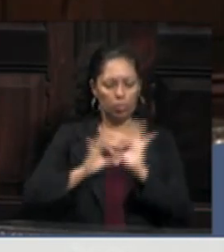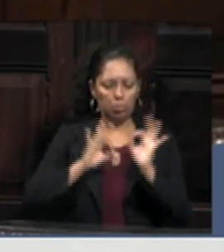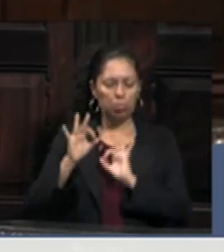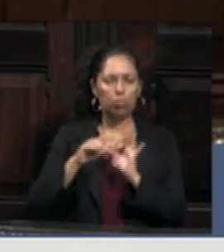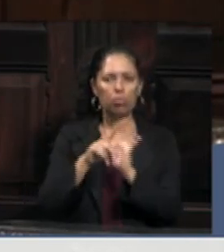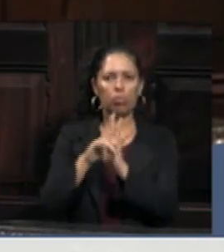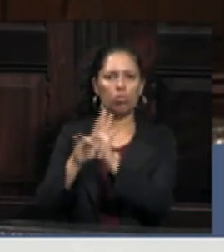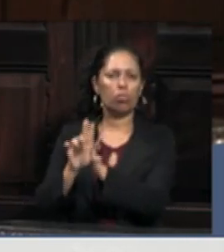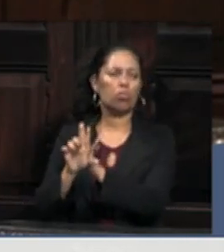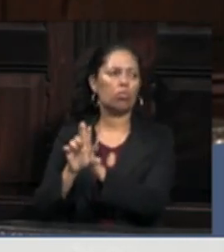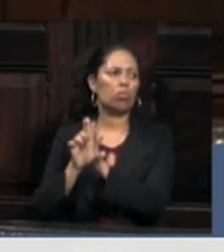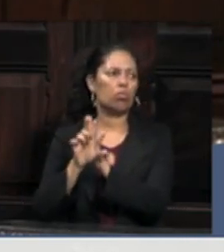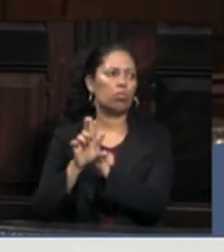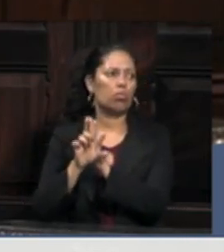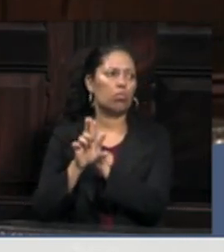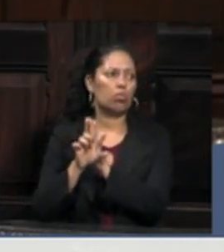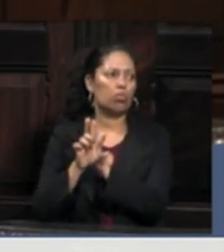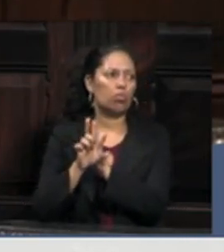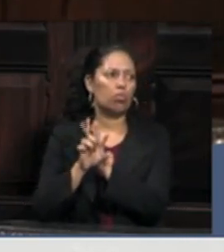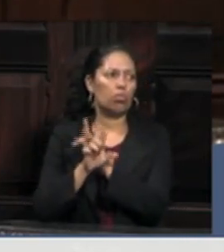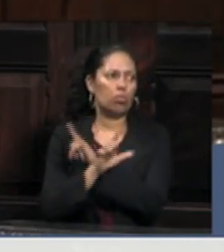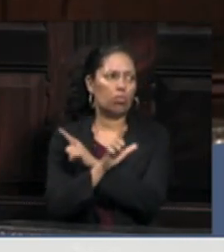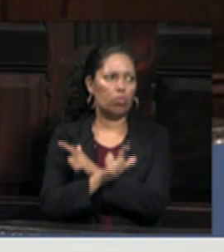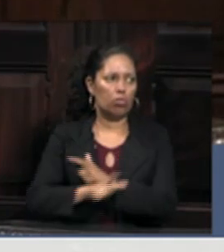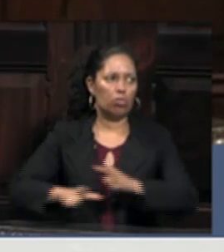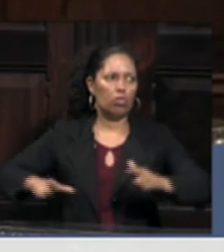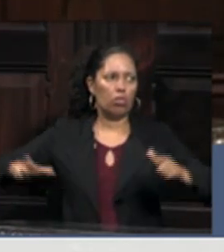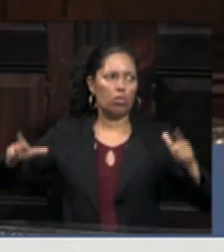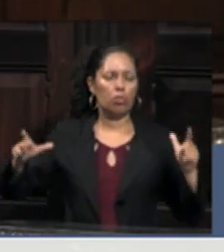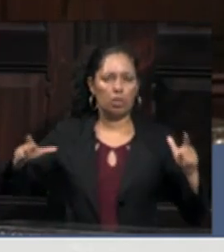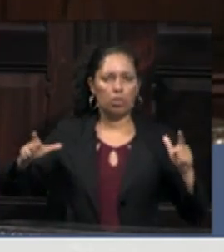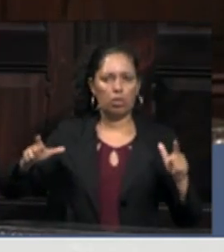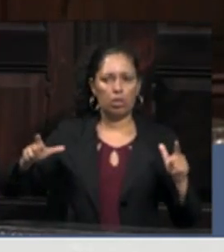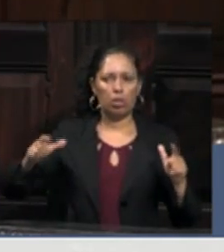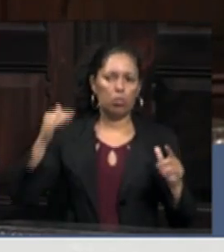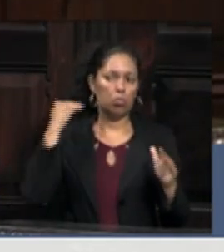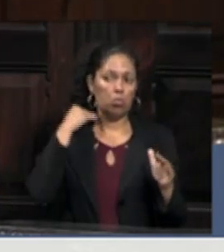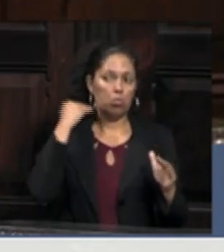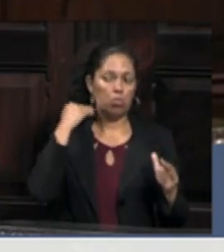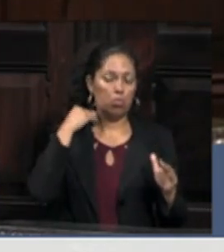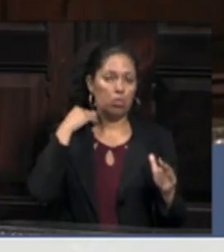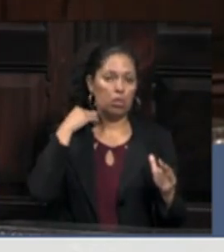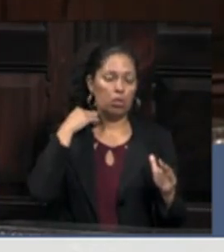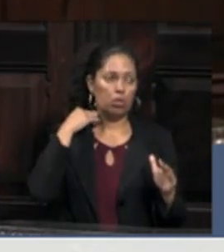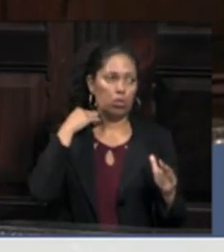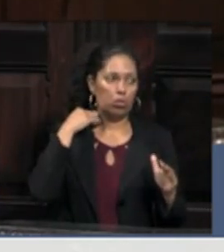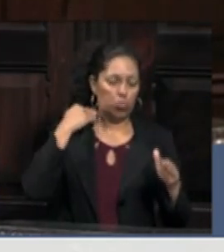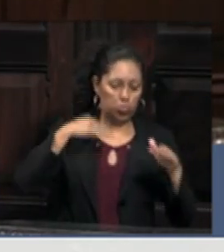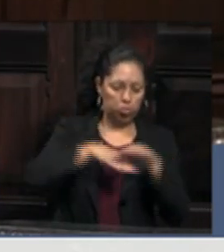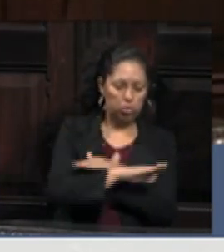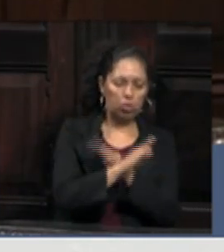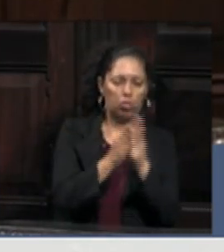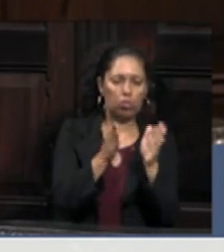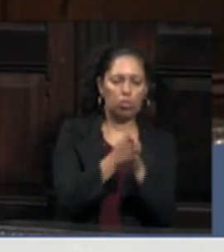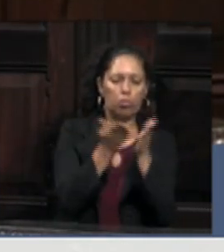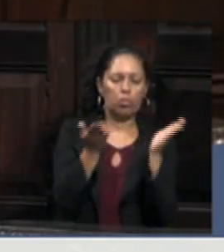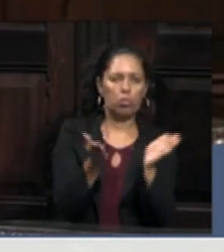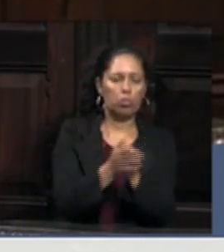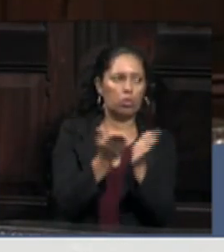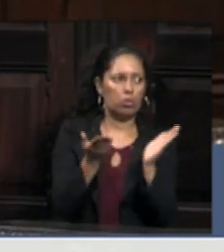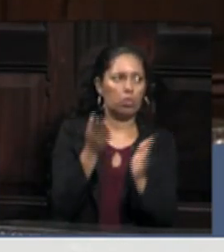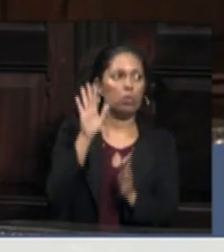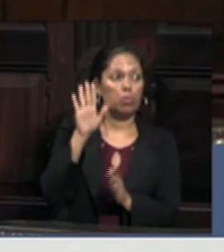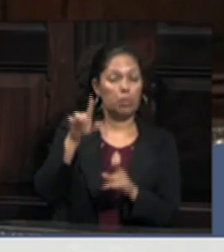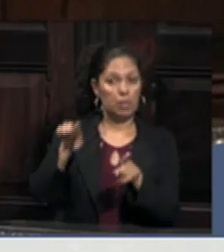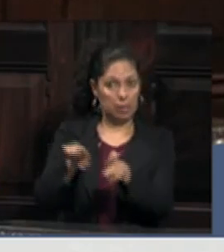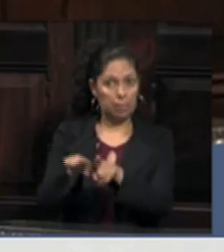lei para ampliar o Fundo Estadual de Combate à Pobreza. Mas, ao mesmo tempo, eu sou um